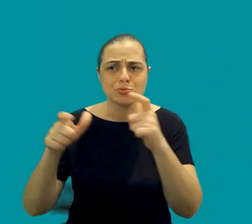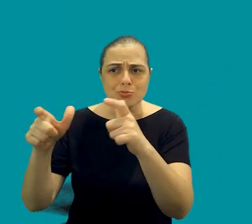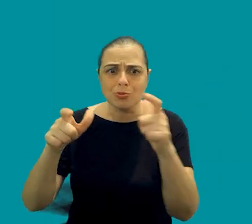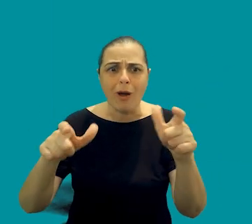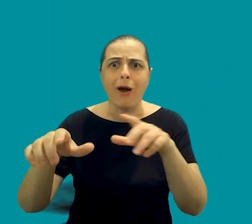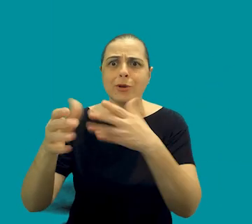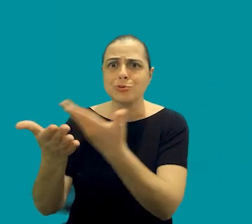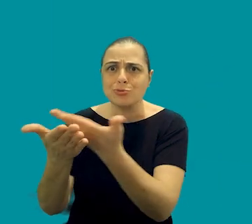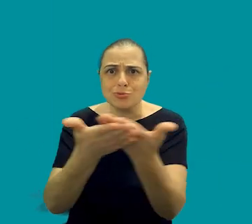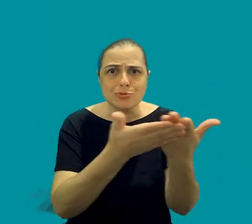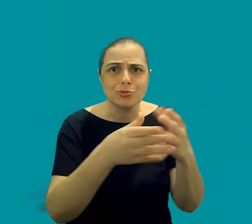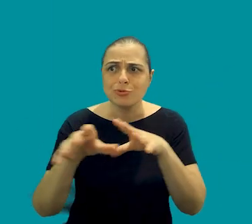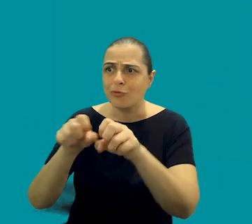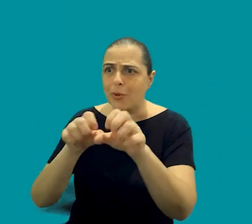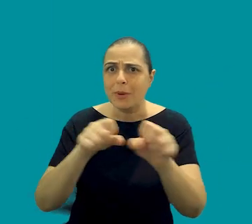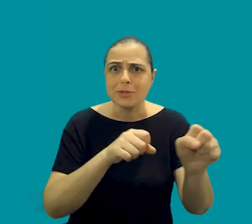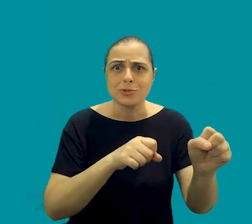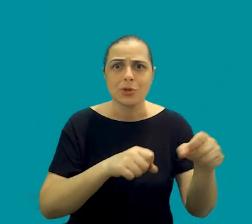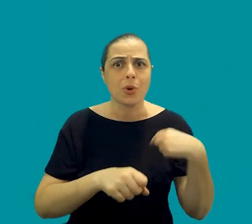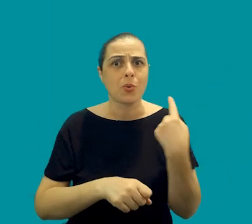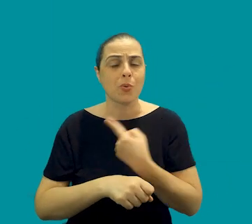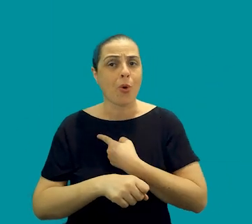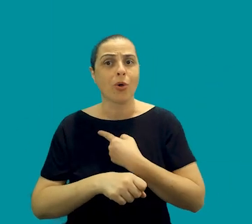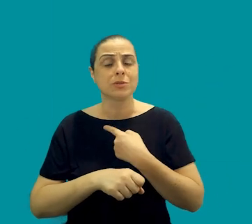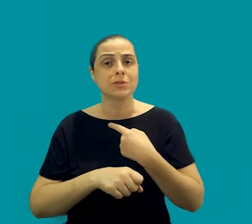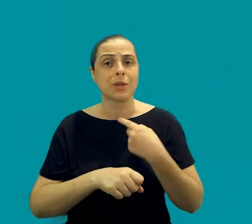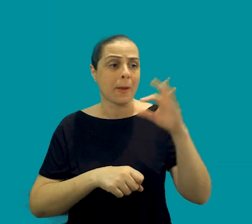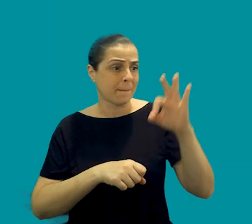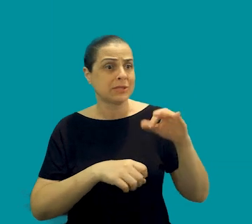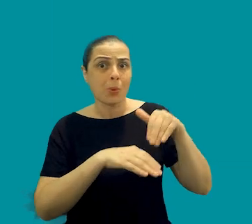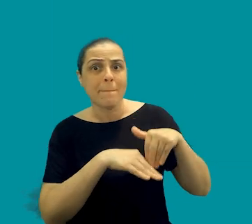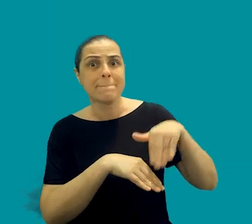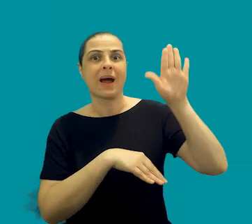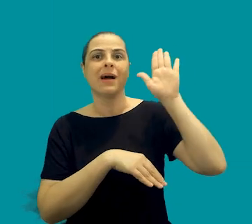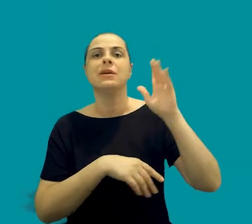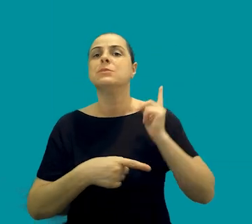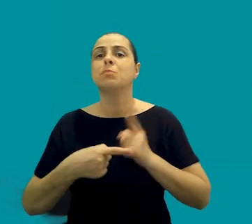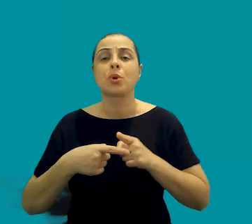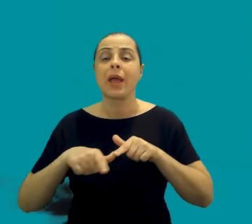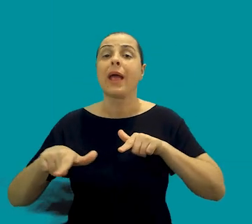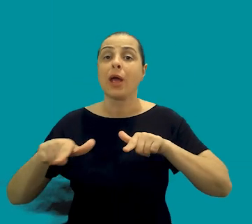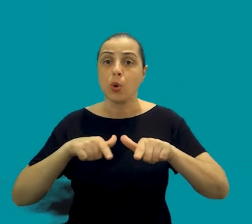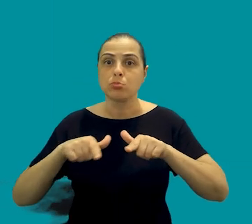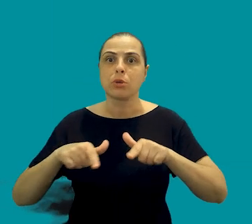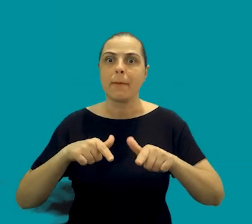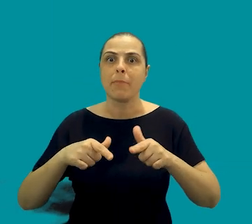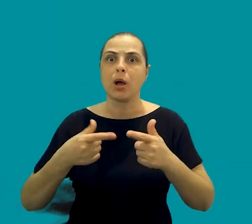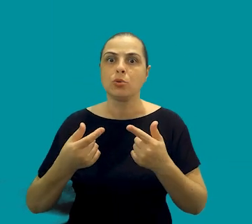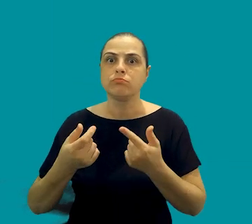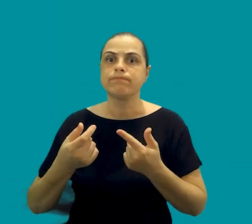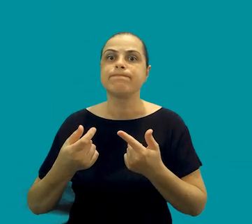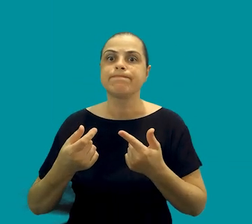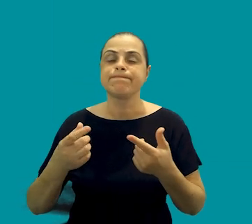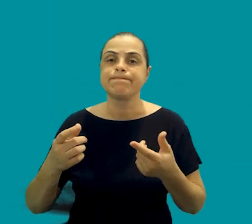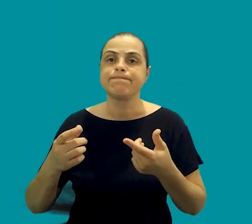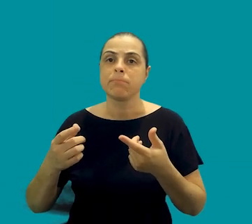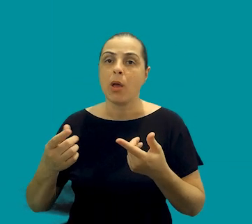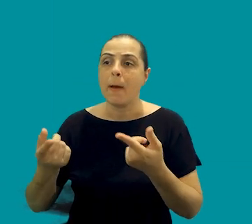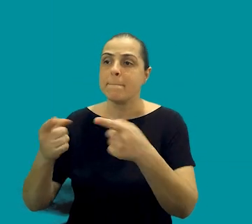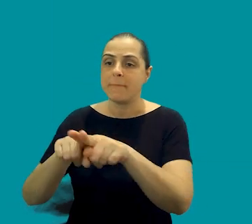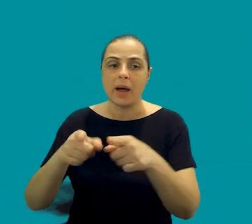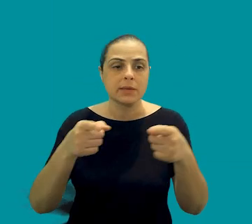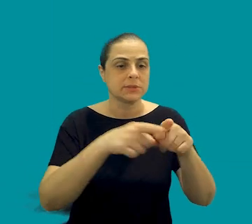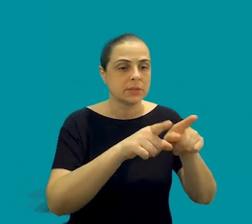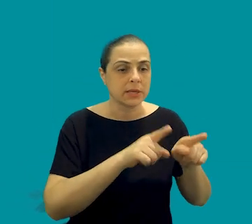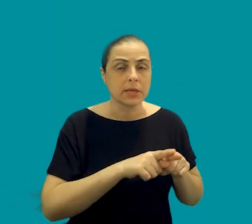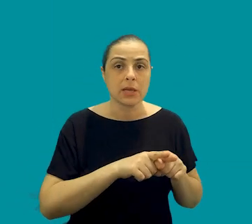formações, né? Exato. E aí, acho que esse é o trabalho feito a várias mãos, né? Porque a gente conta com essa rede, acessa